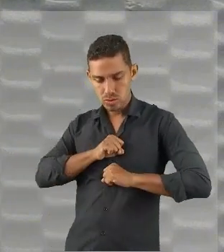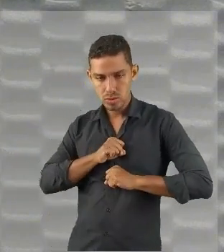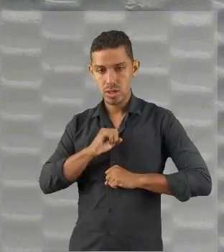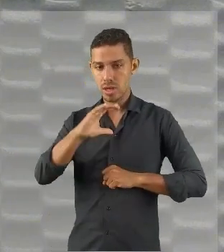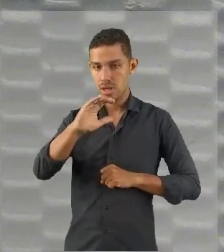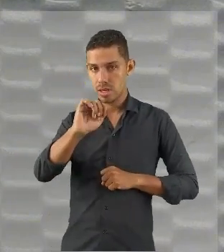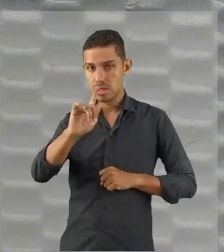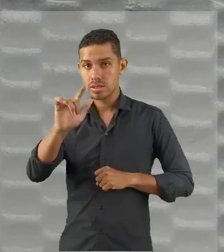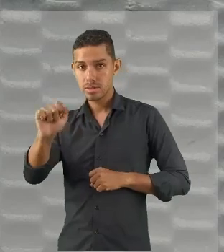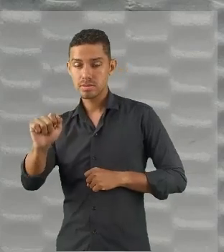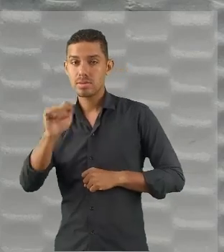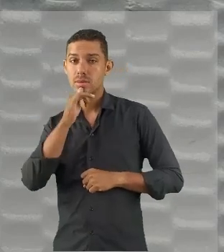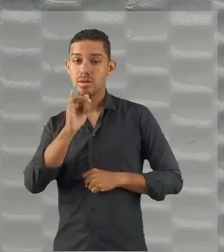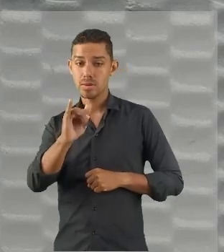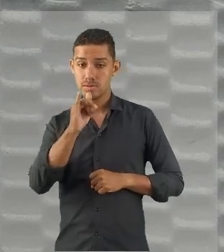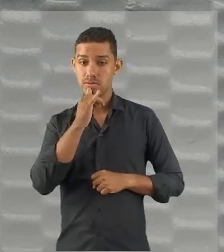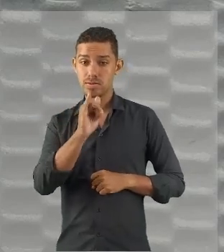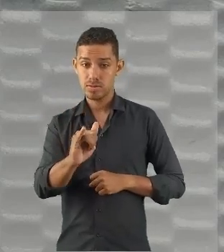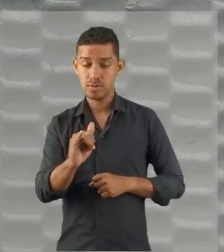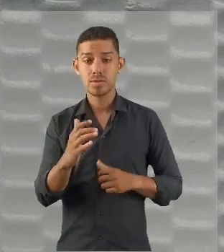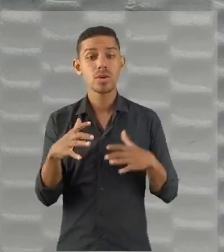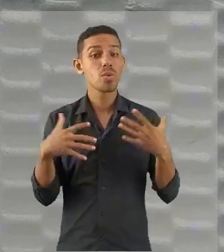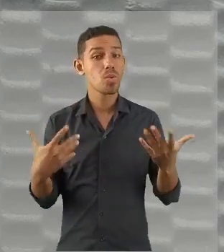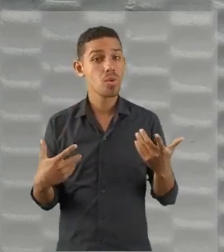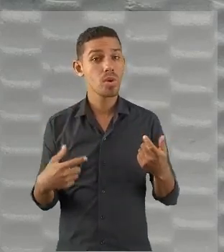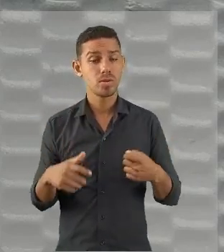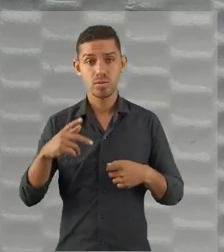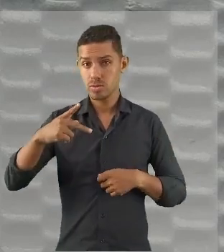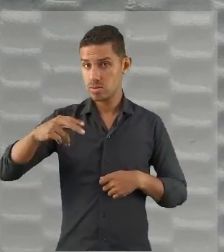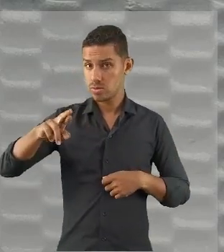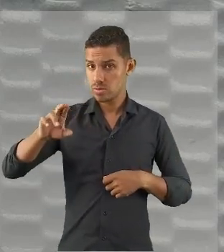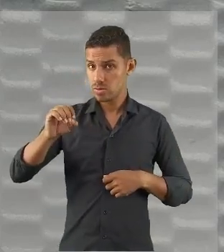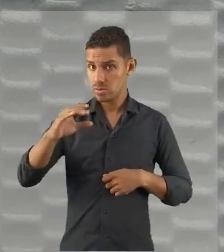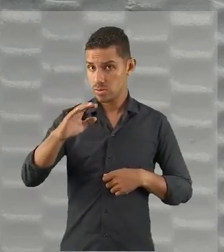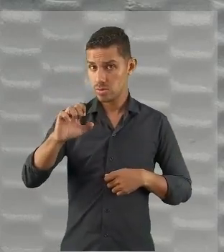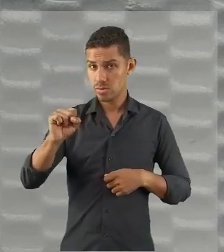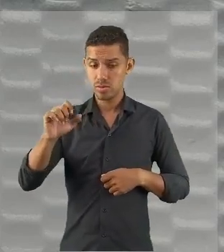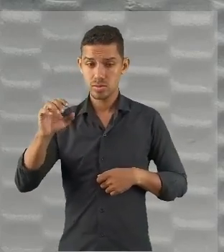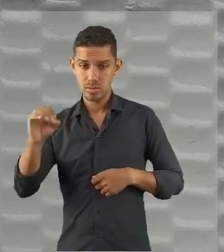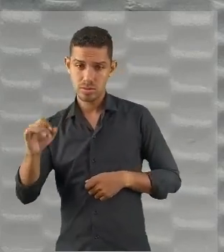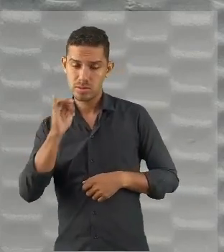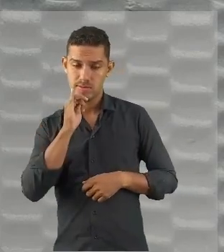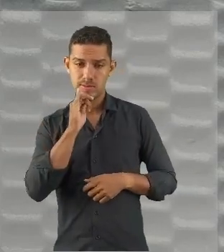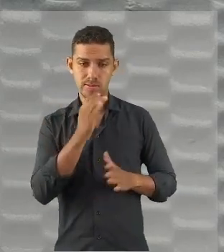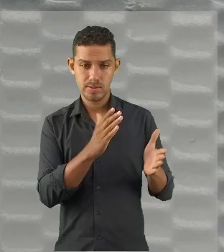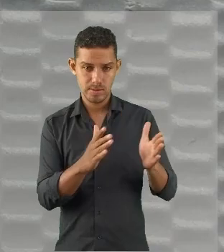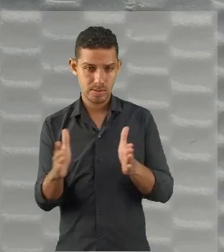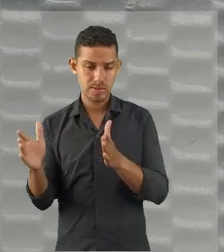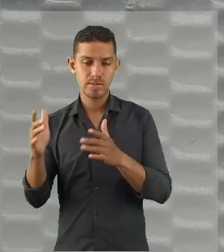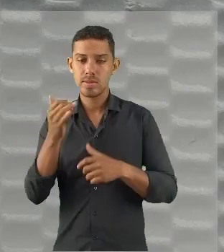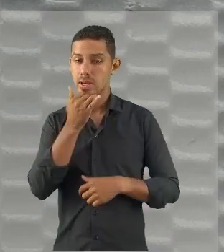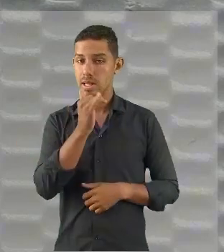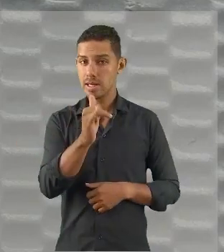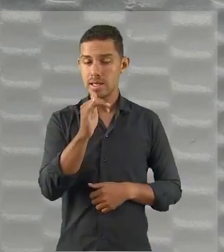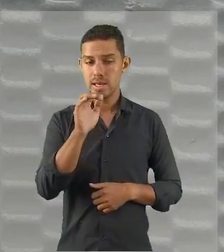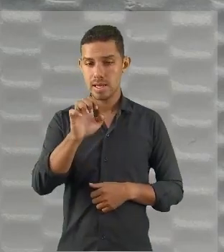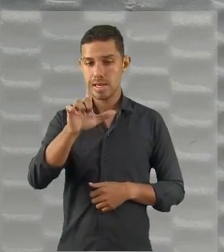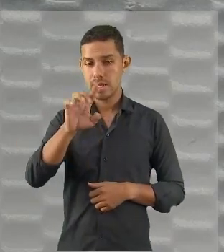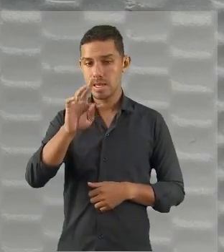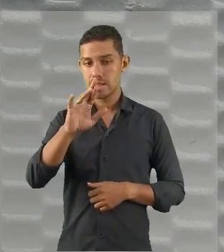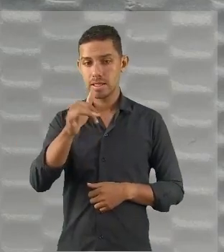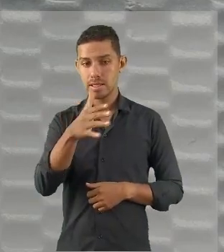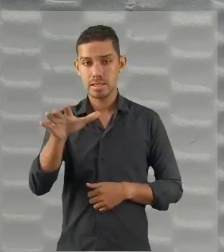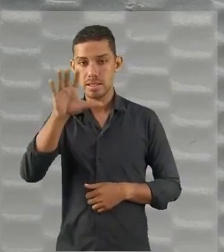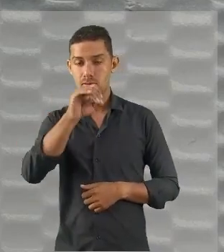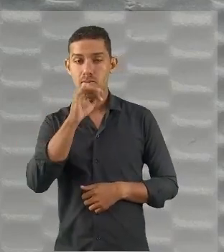carga elétrica. Quais são os processos? Os processos de eletrização, tá? Então a aula de hoje é para a